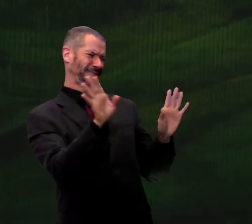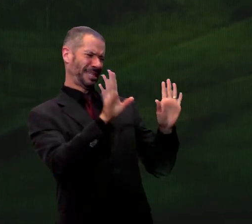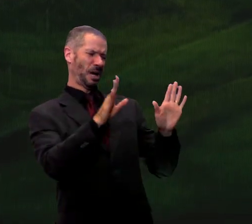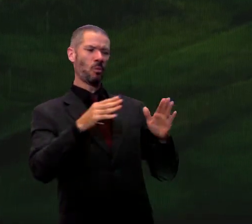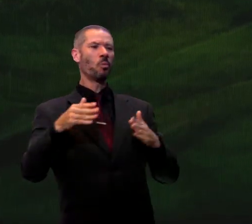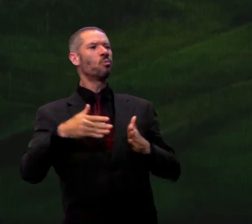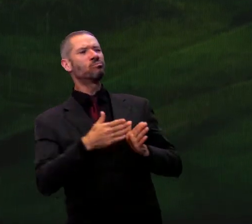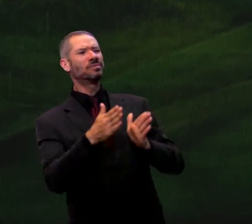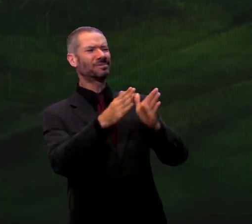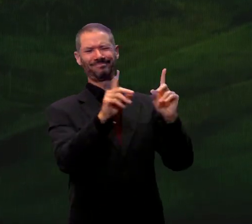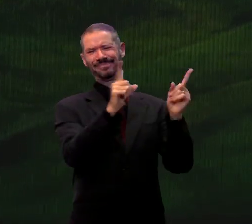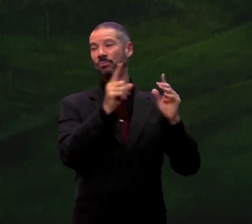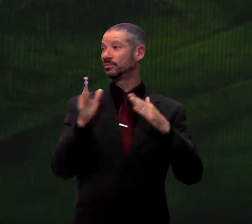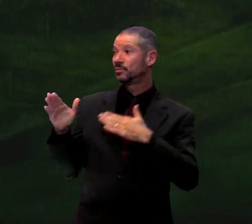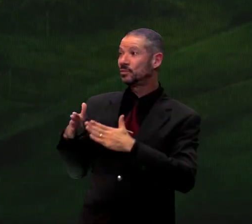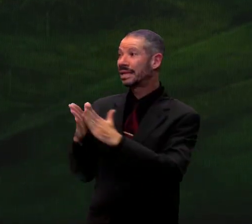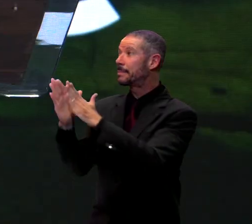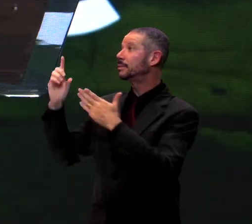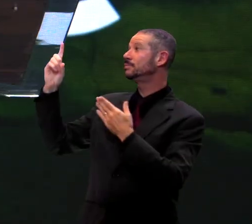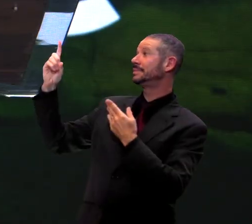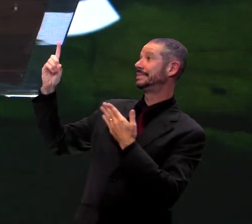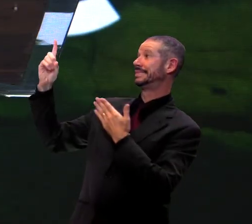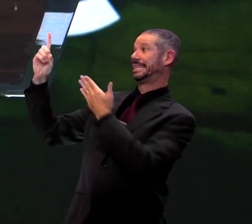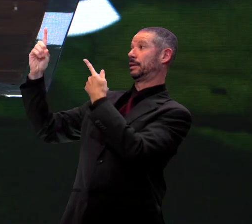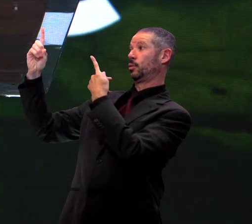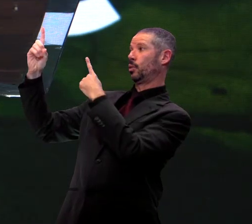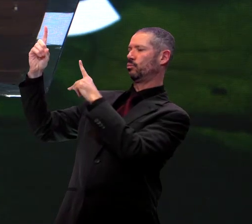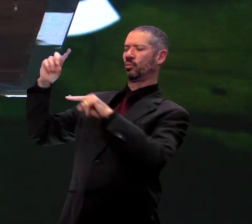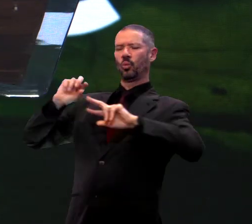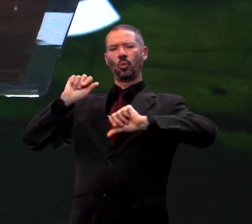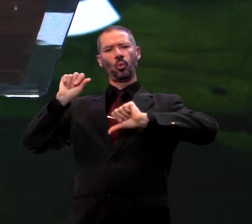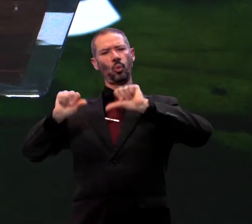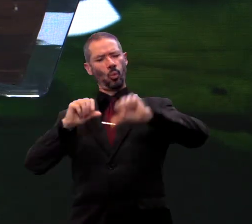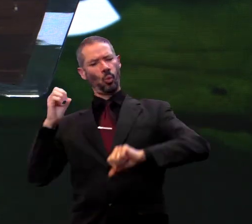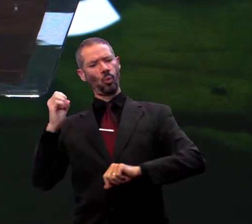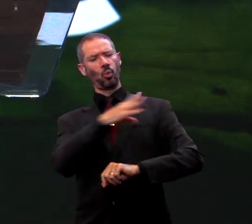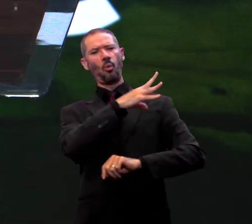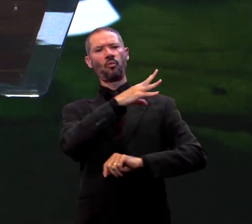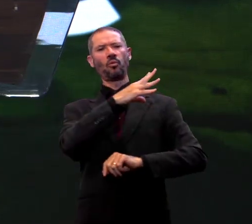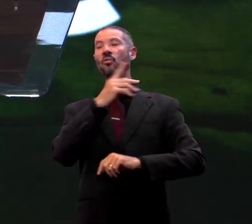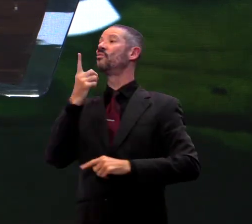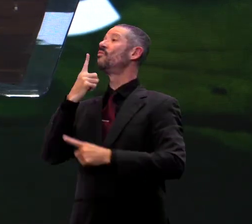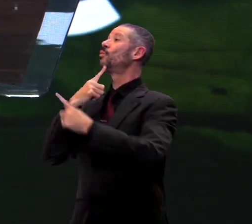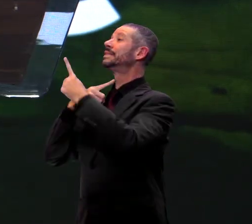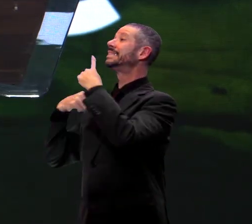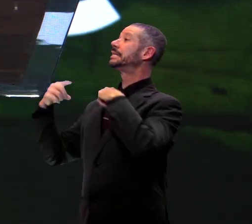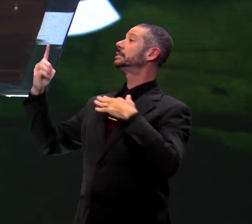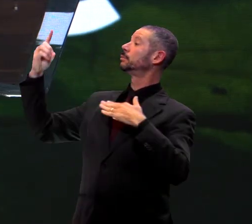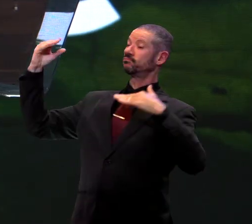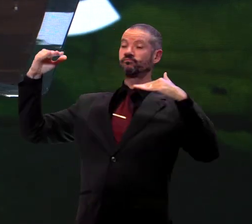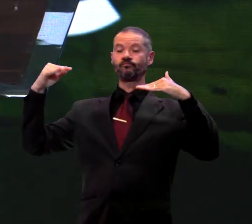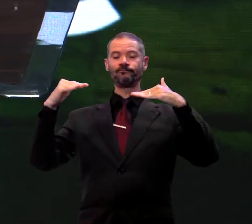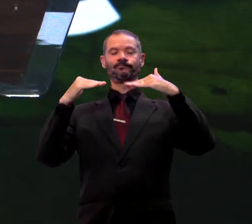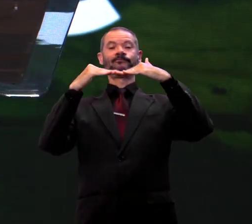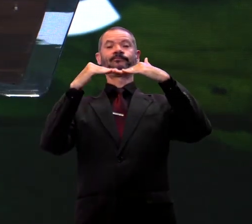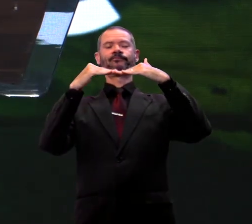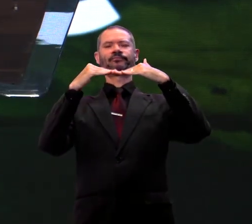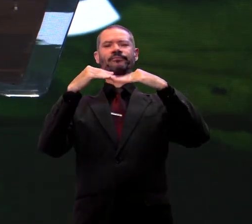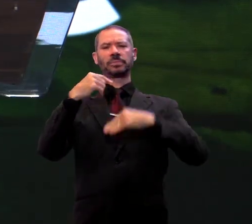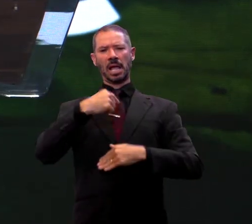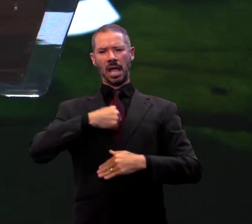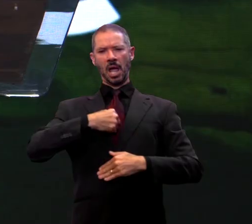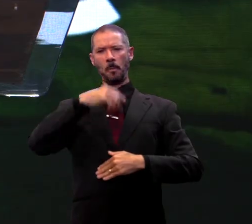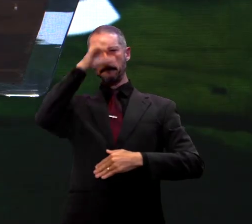caminhos, mas os teus. Que eu comece uma nova caminhada vivendo segundo a vontade de Deus. E eu